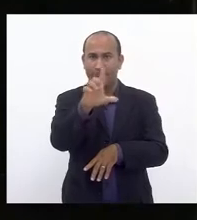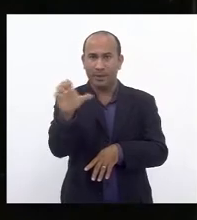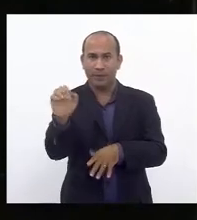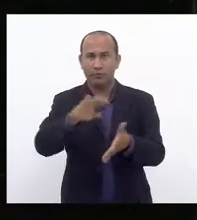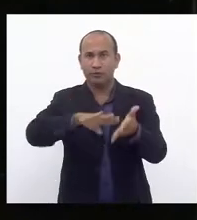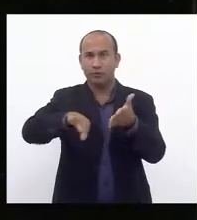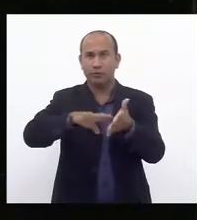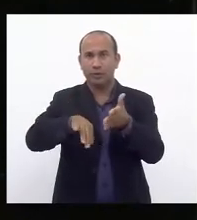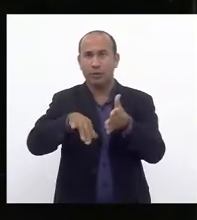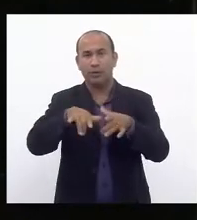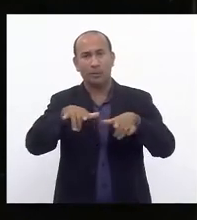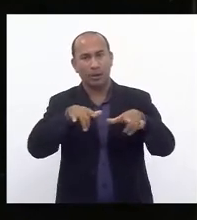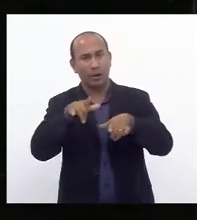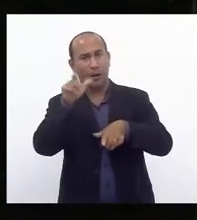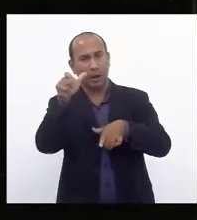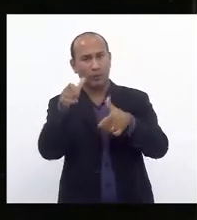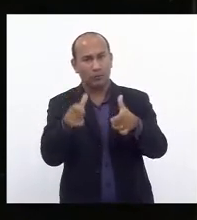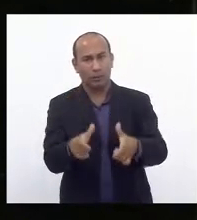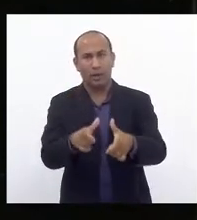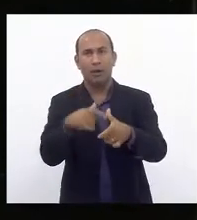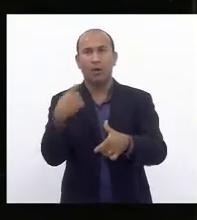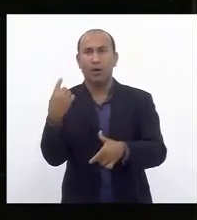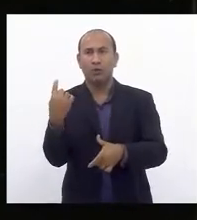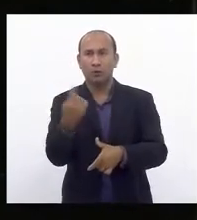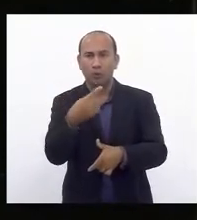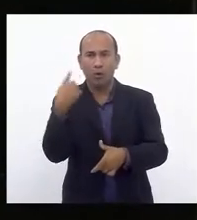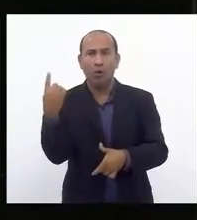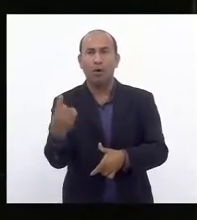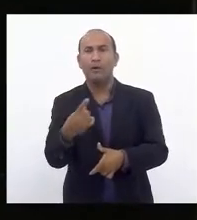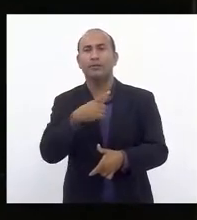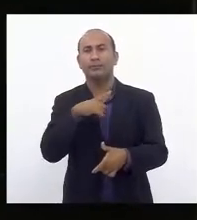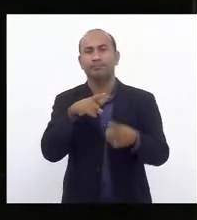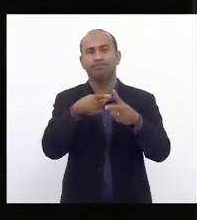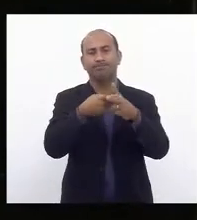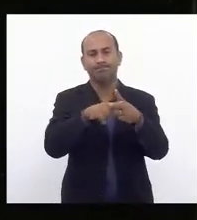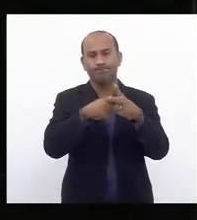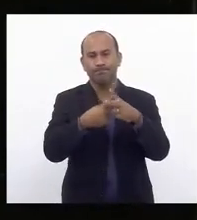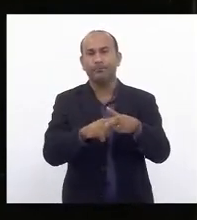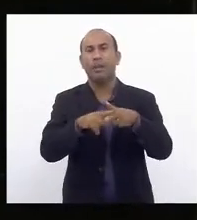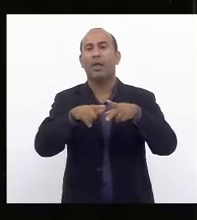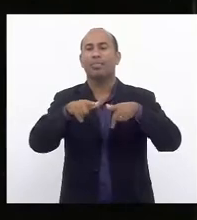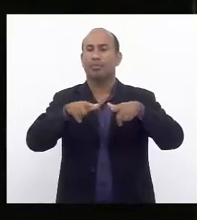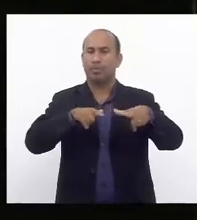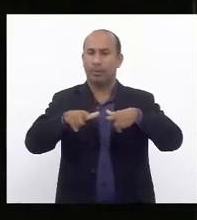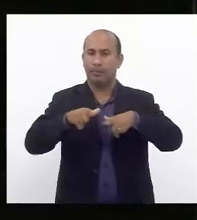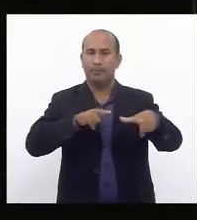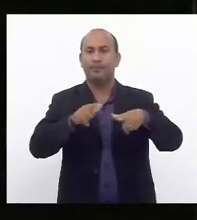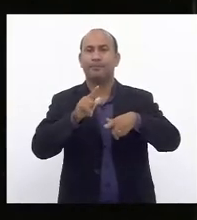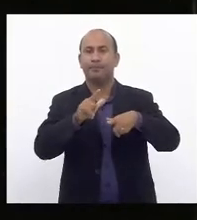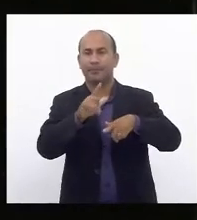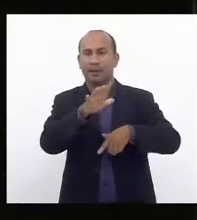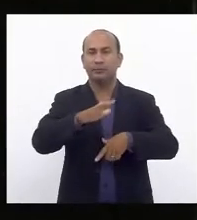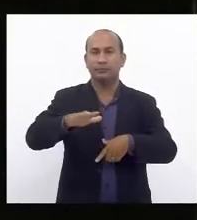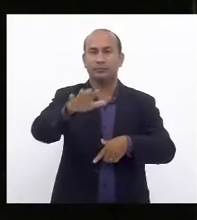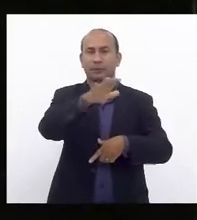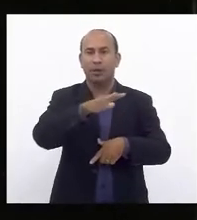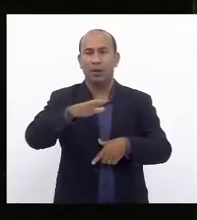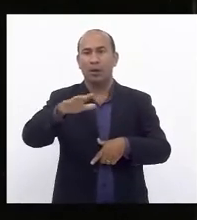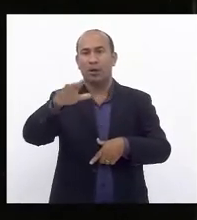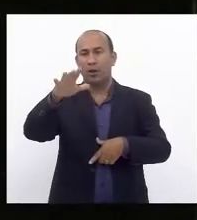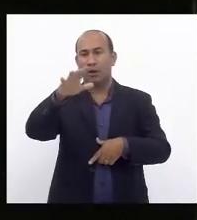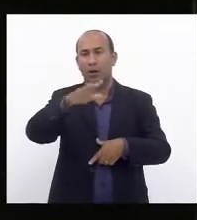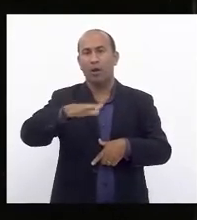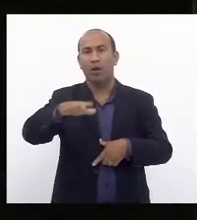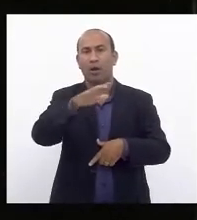ali estão. Então, ontem, nós garantimos a manutenção desses trabalhadores na rede do Hospital